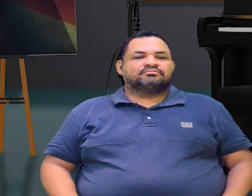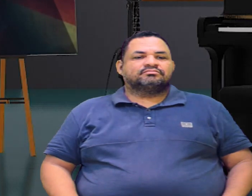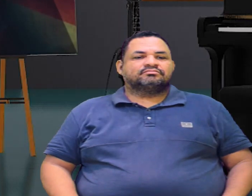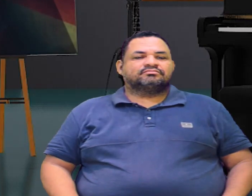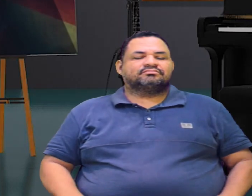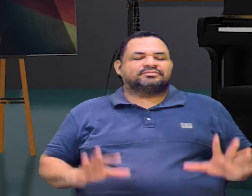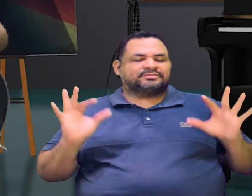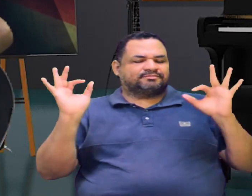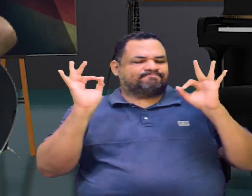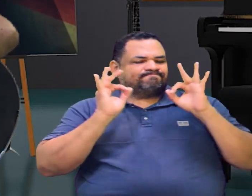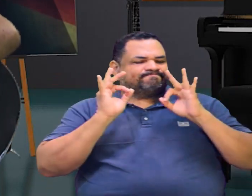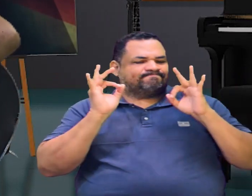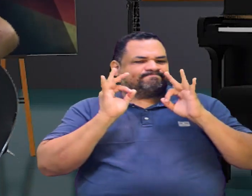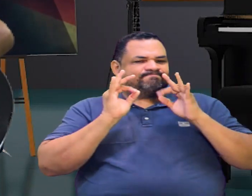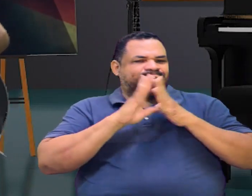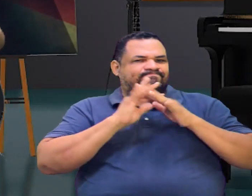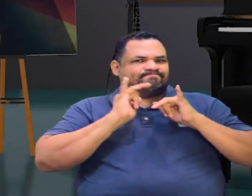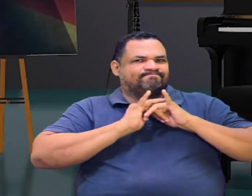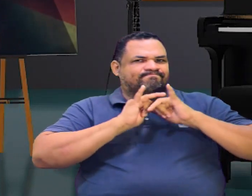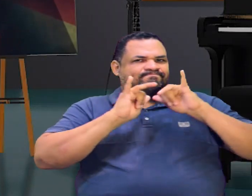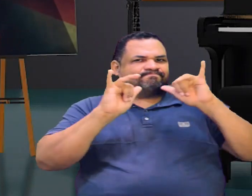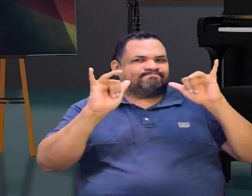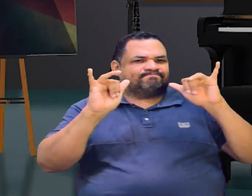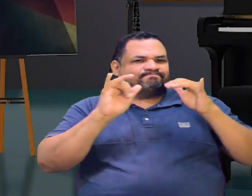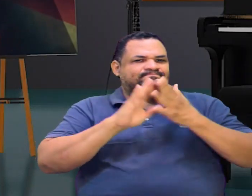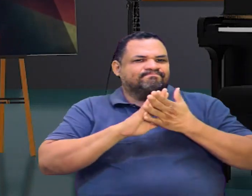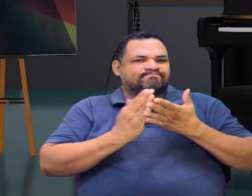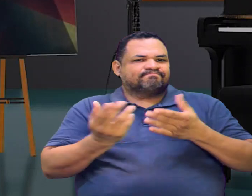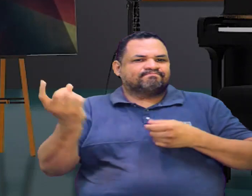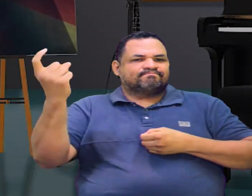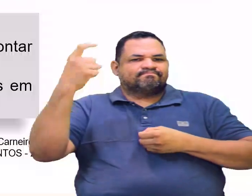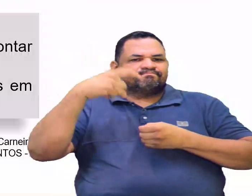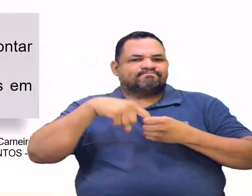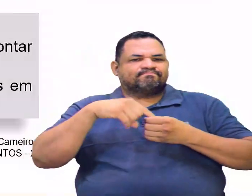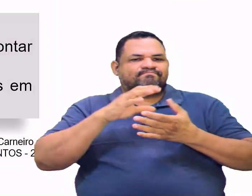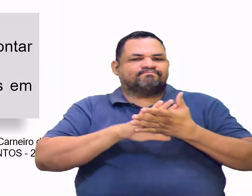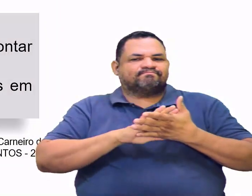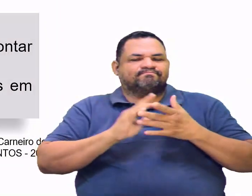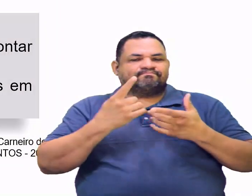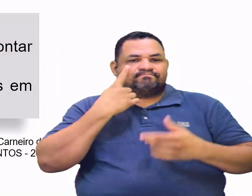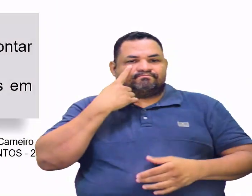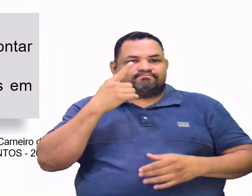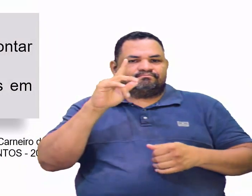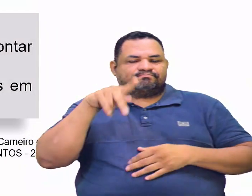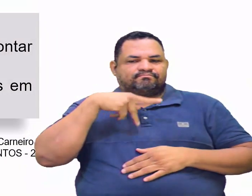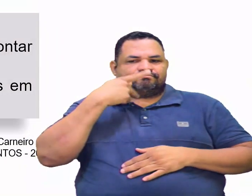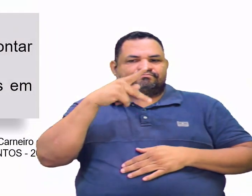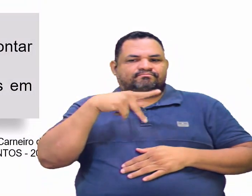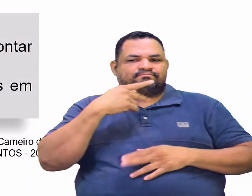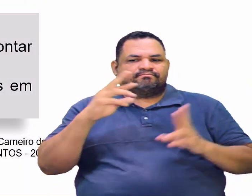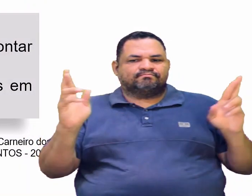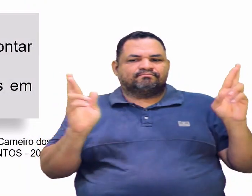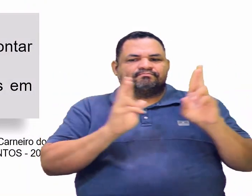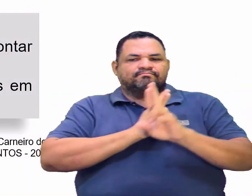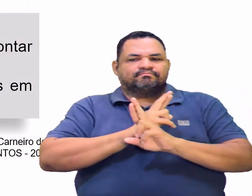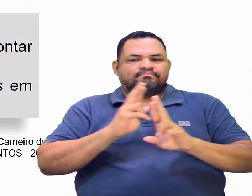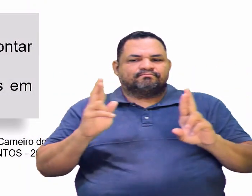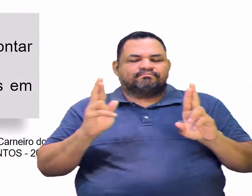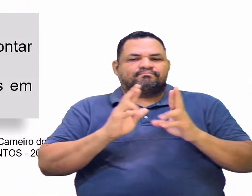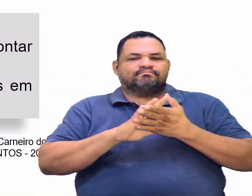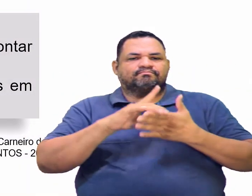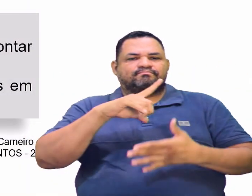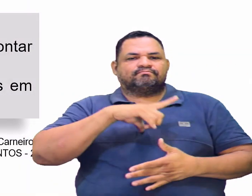Que maravilha de mensagem, gente. Vamos voltar lá para a tela para a gente falar a relação que